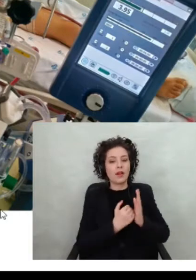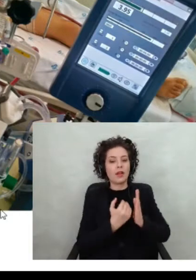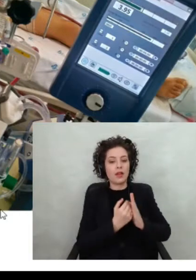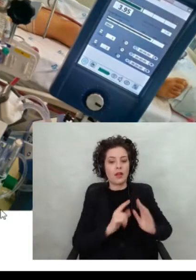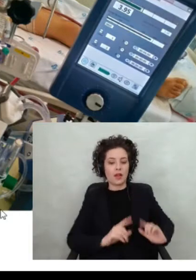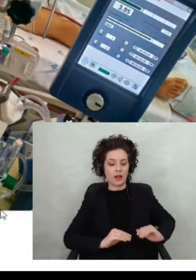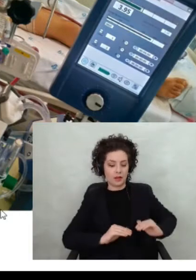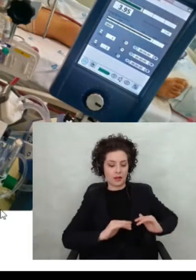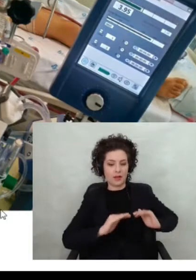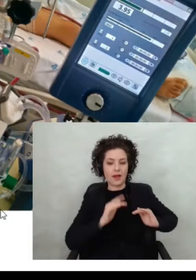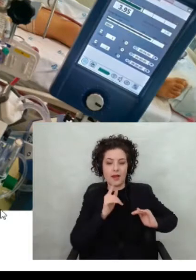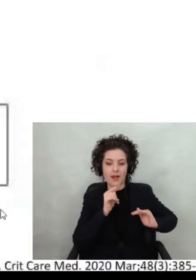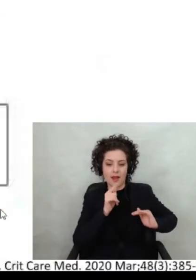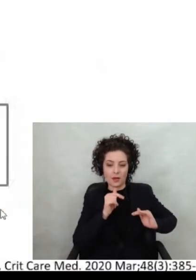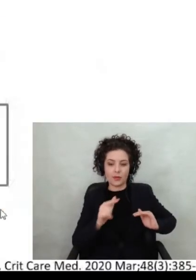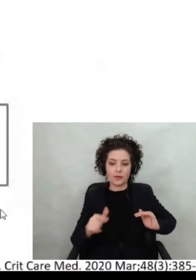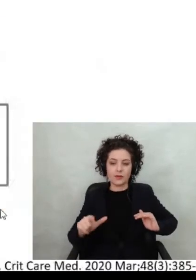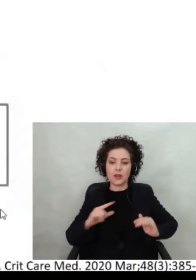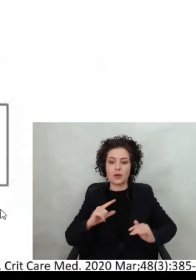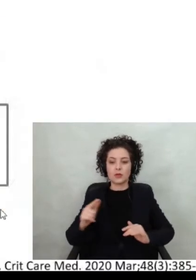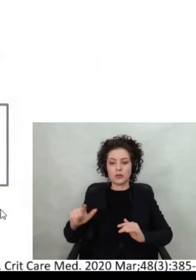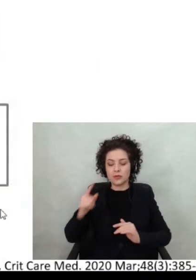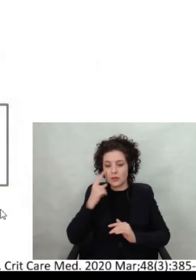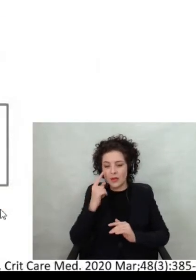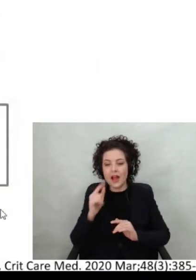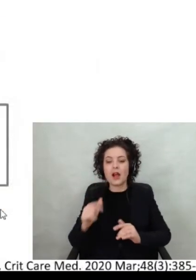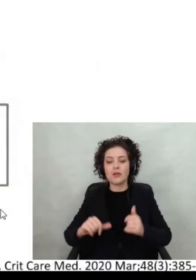aqui da nossa terapia intensiva.